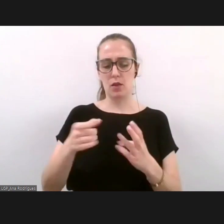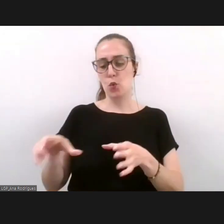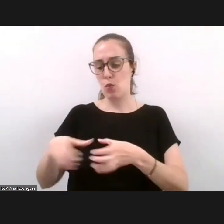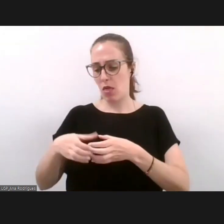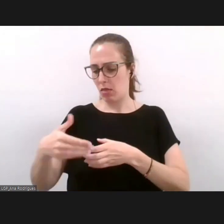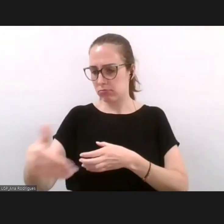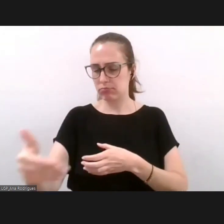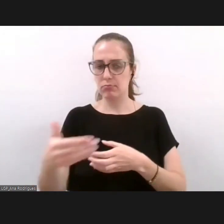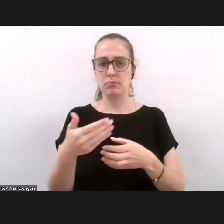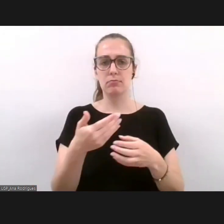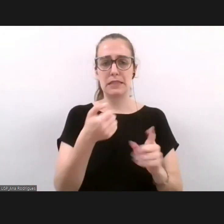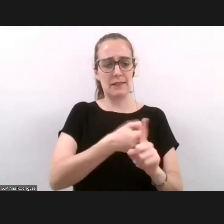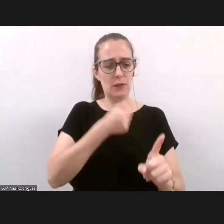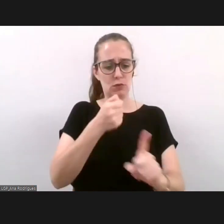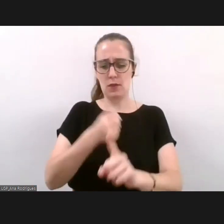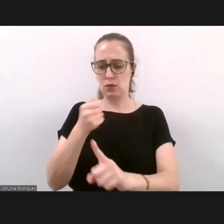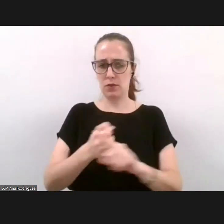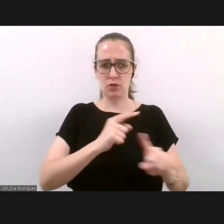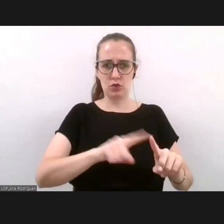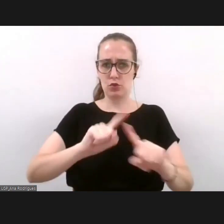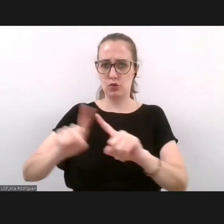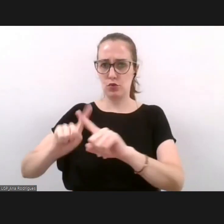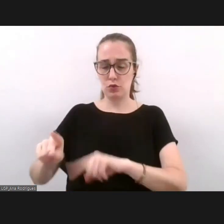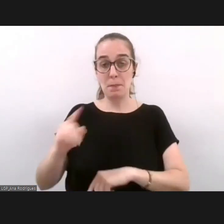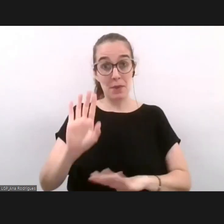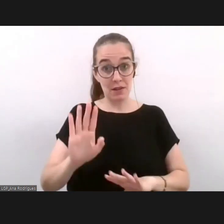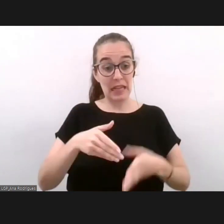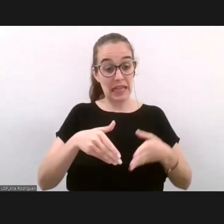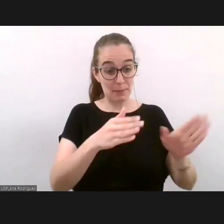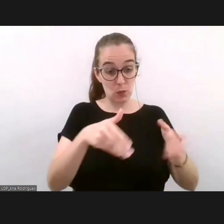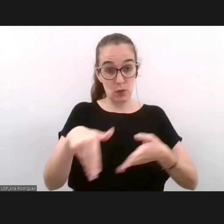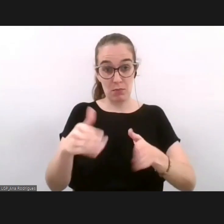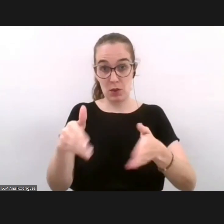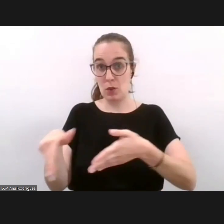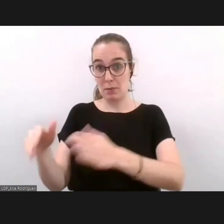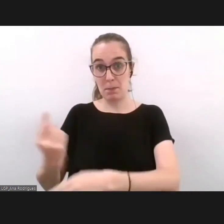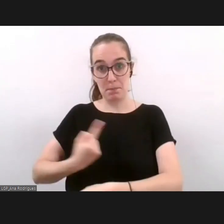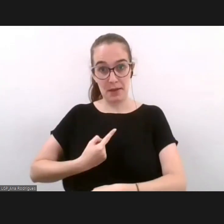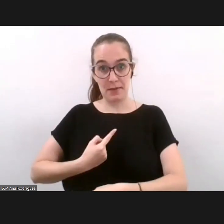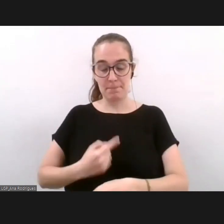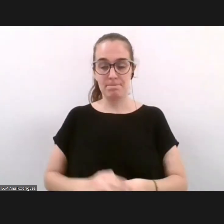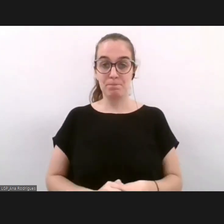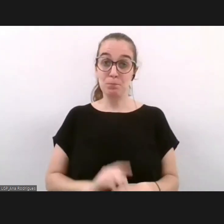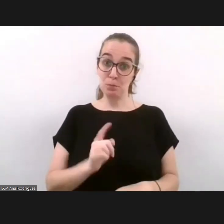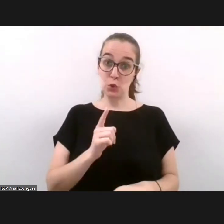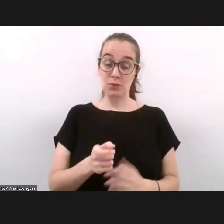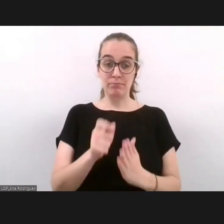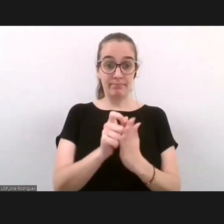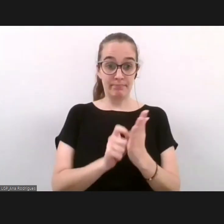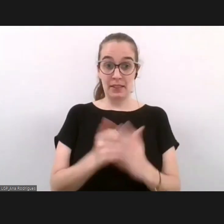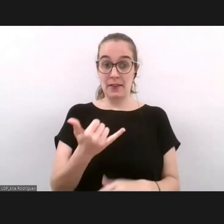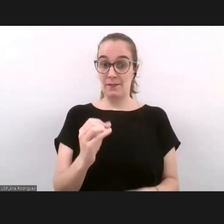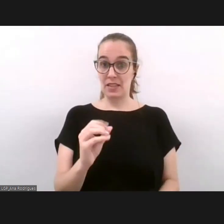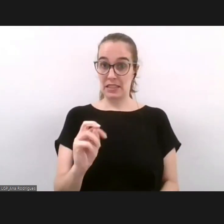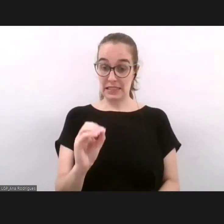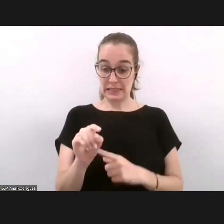enfrenta são diversos, mas todos temos de fazer um caminho. E, por isso, esta Agenda 2030 é